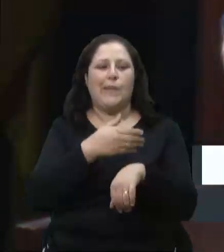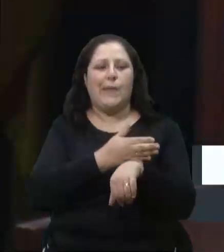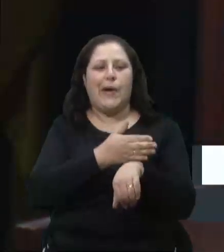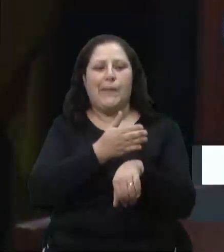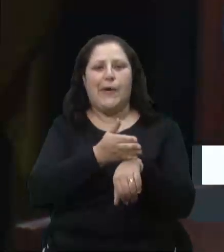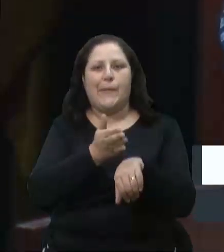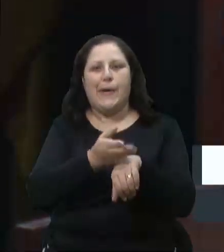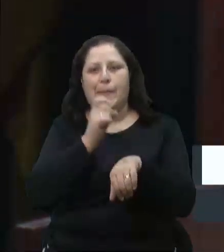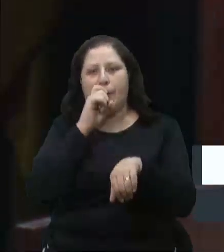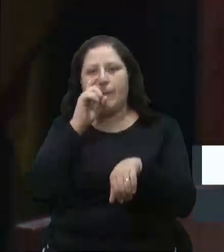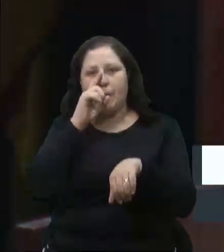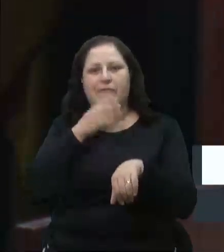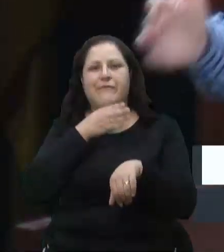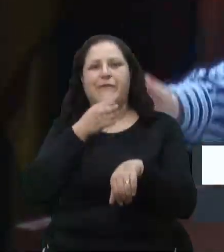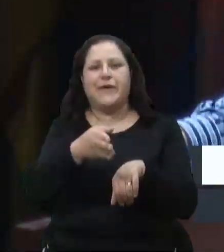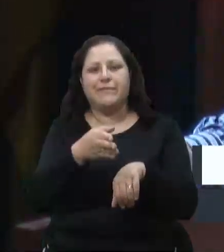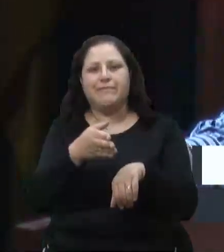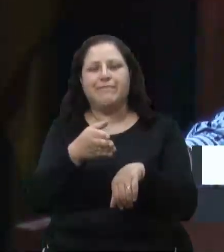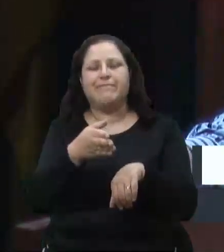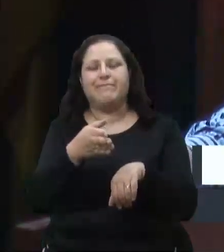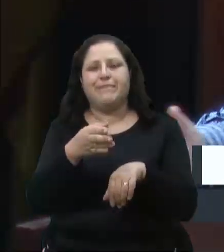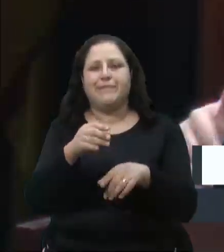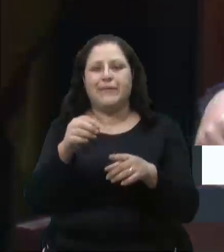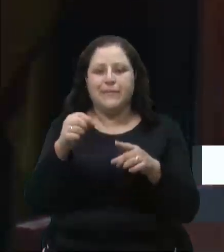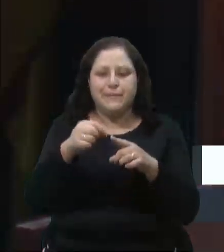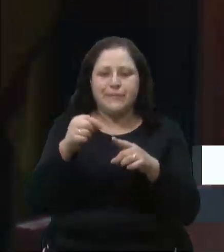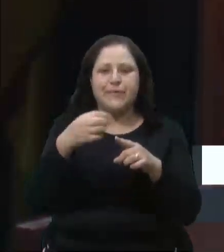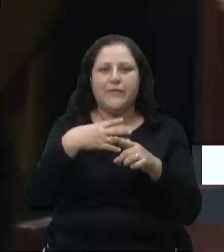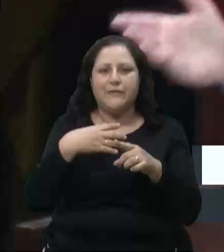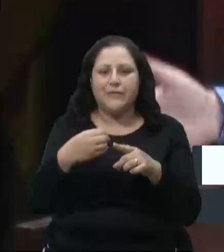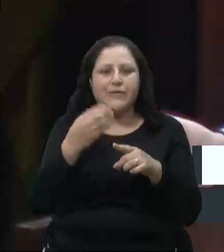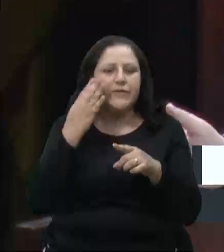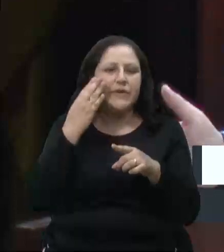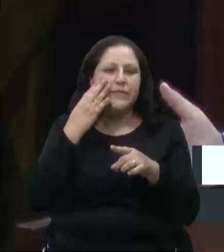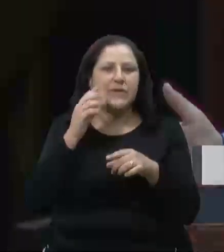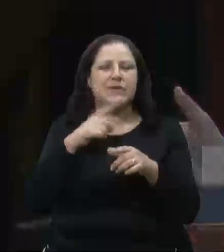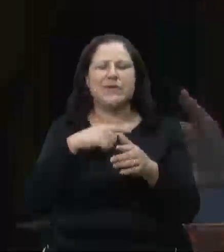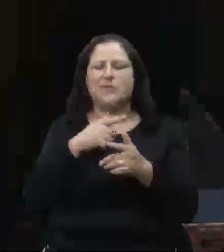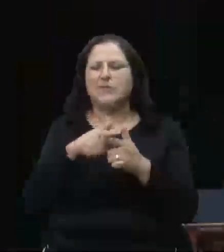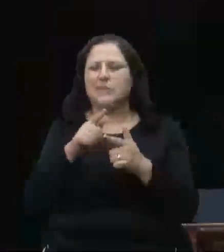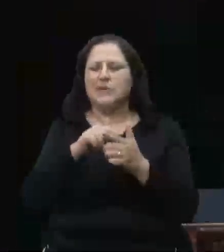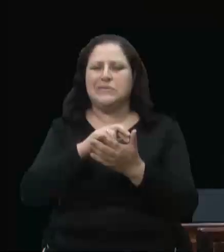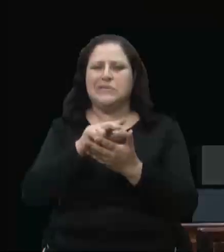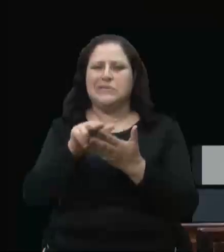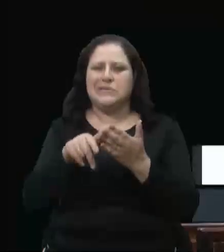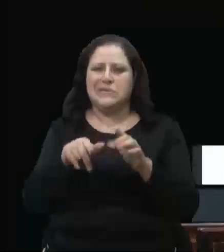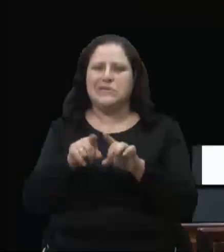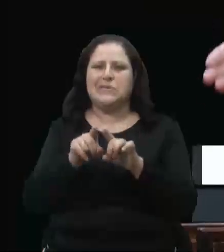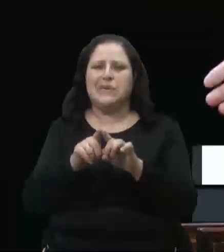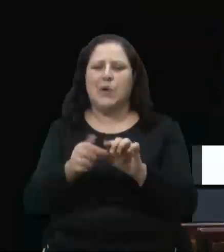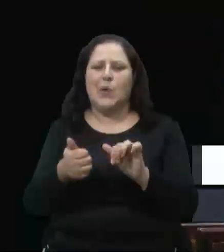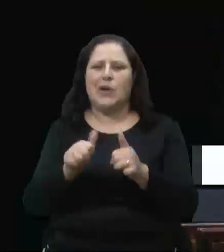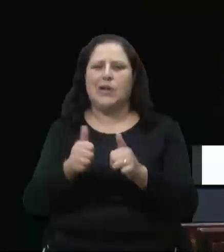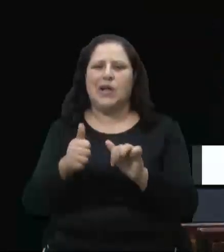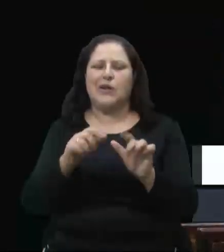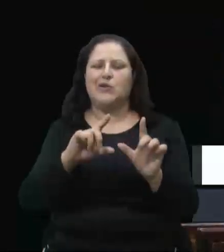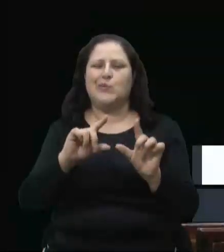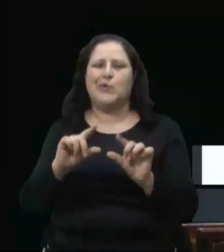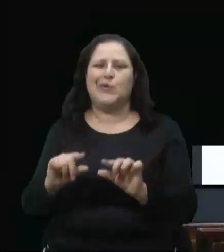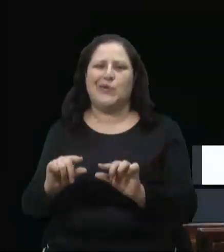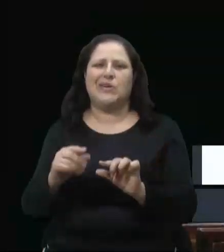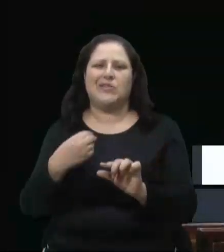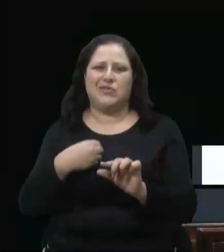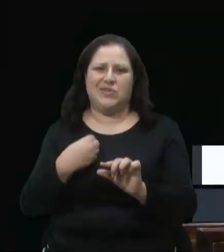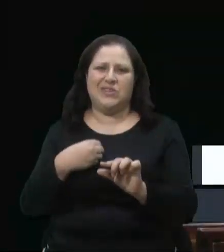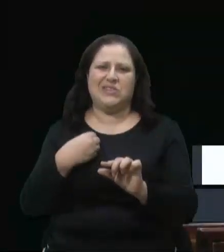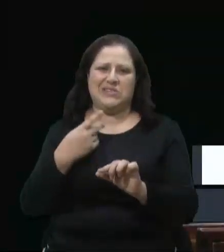acarretando diversos problemas em sequência, né? Sem falar na qualidade de vida ou na baixa qualidade de vida que